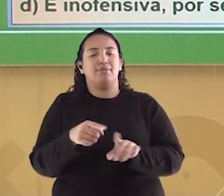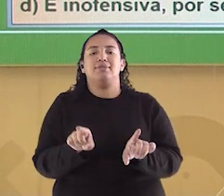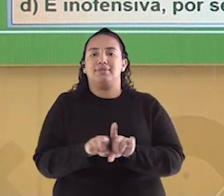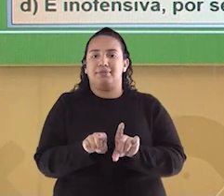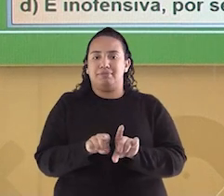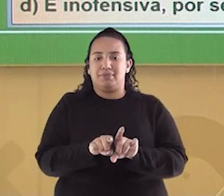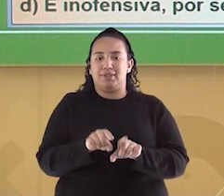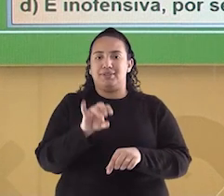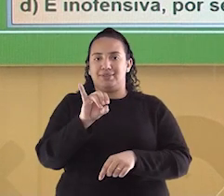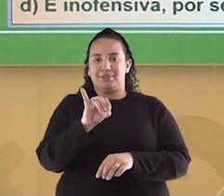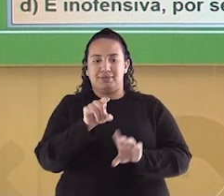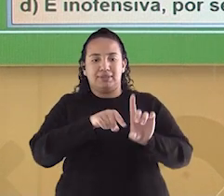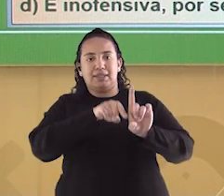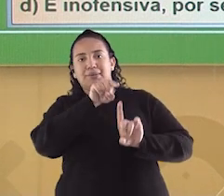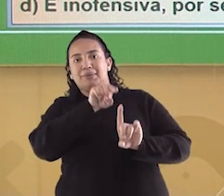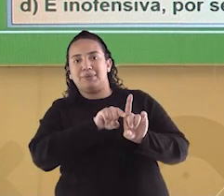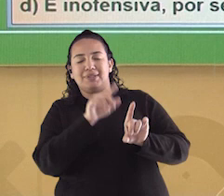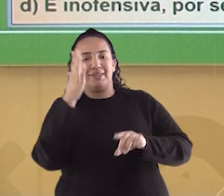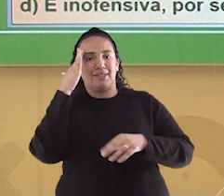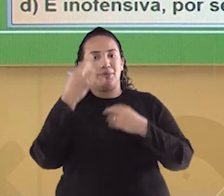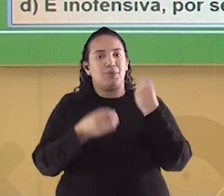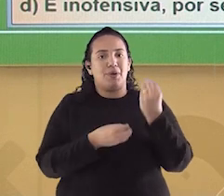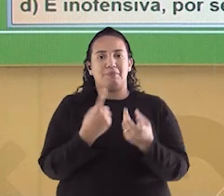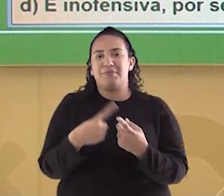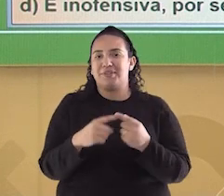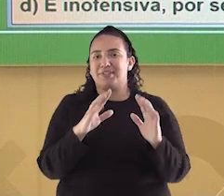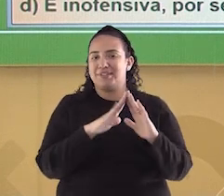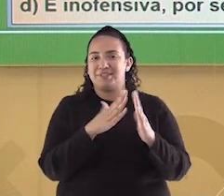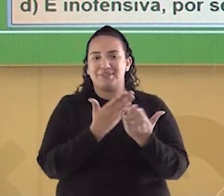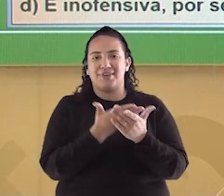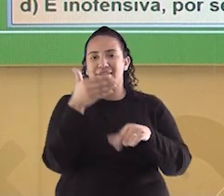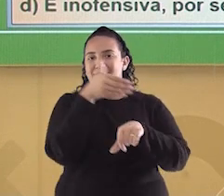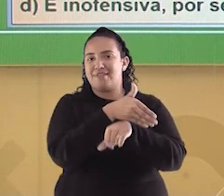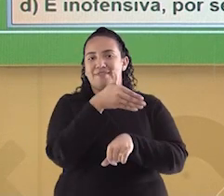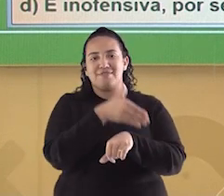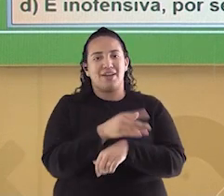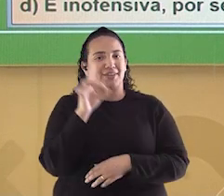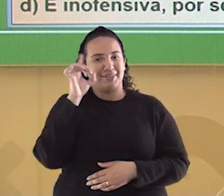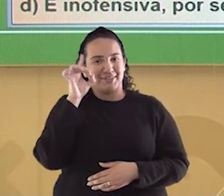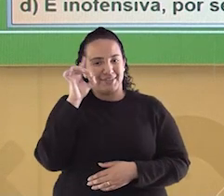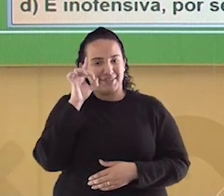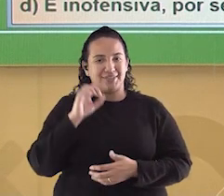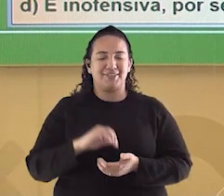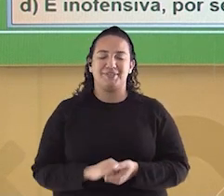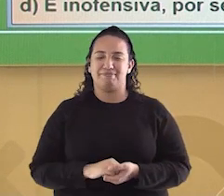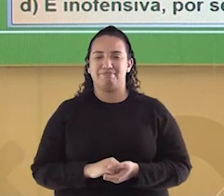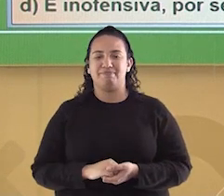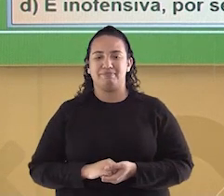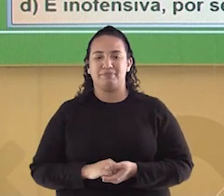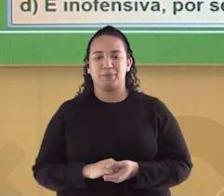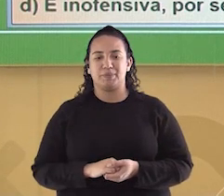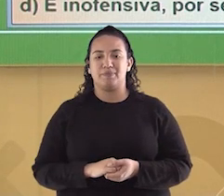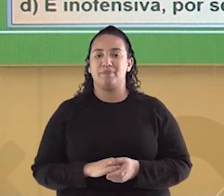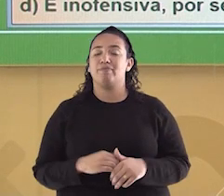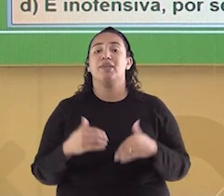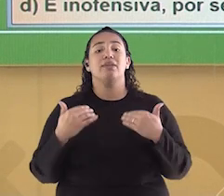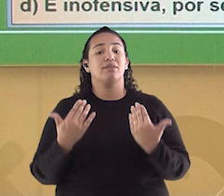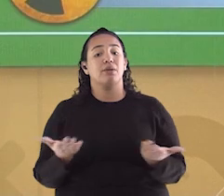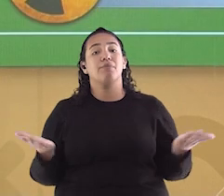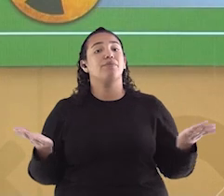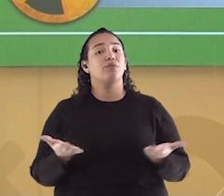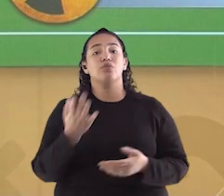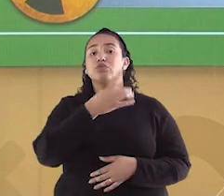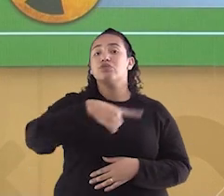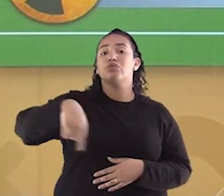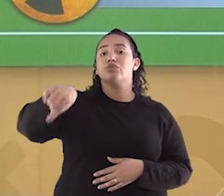dias quando temos nossa temperatura analisada, né? Afinal, fomos para a escola todos os dias. Show? Corrigido?